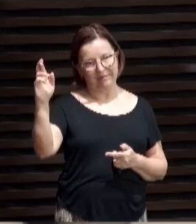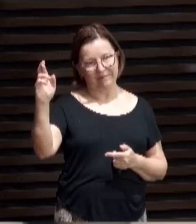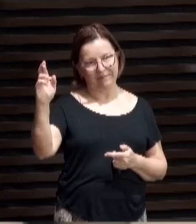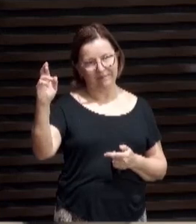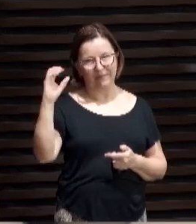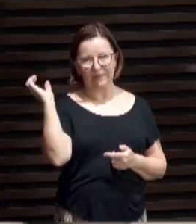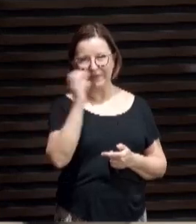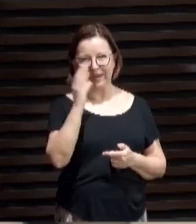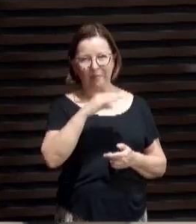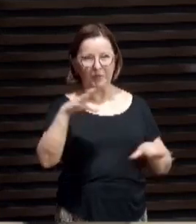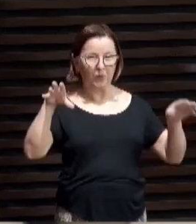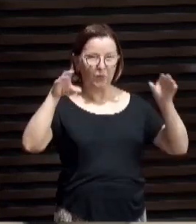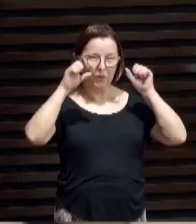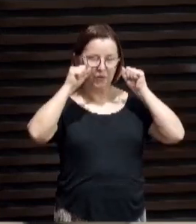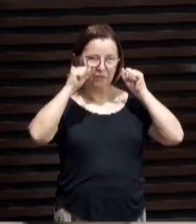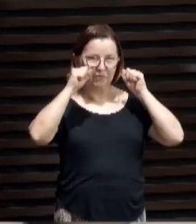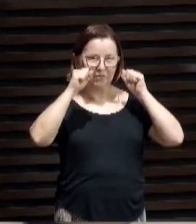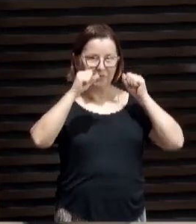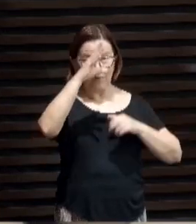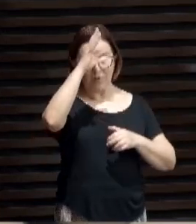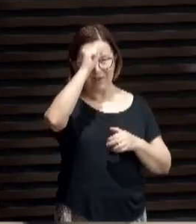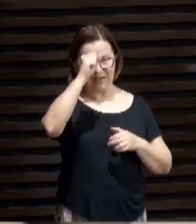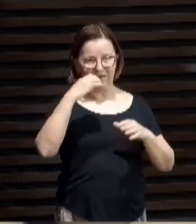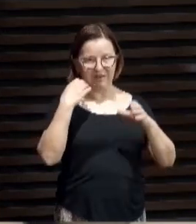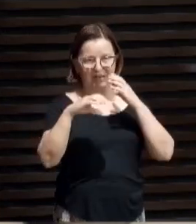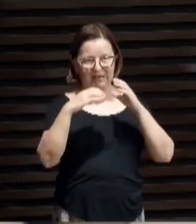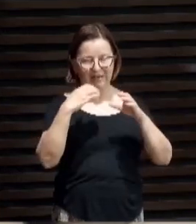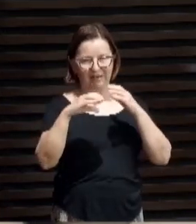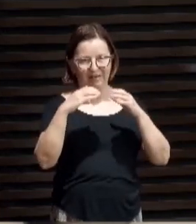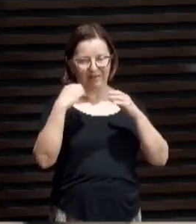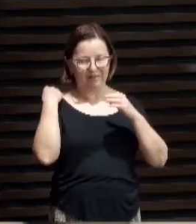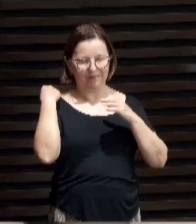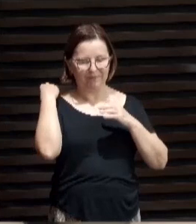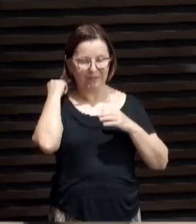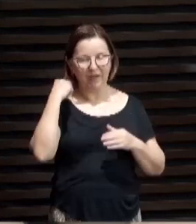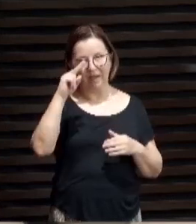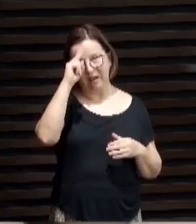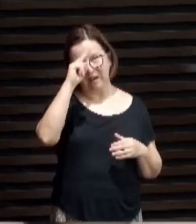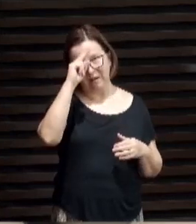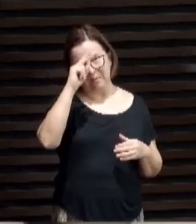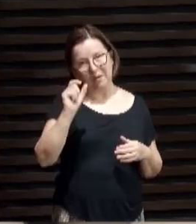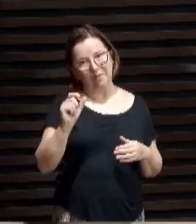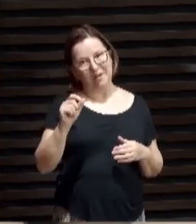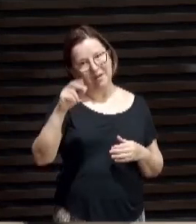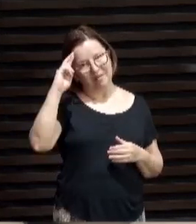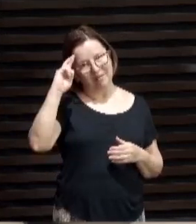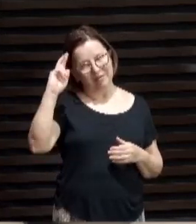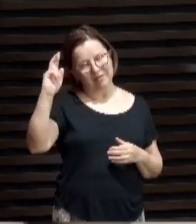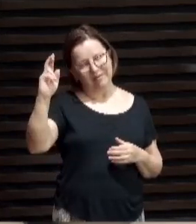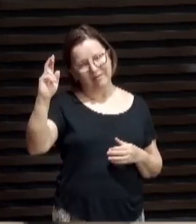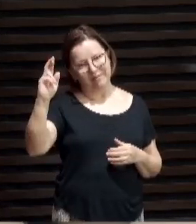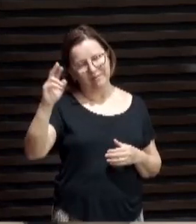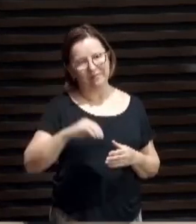Imediatamente ele ouviu o galo cantando e ele lembrou da palavra do Senhor.